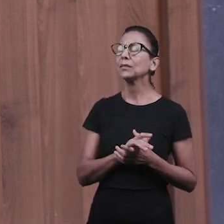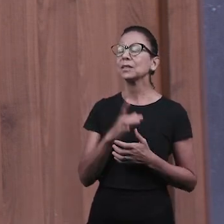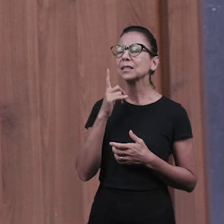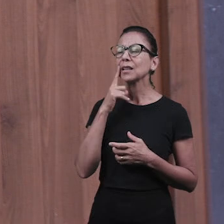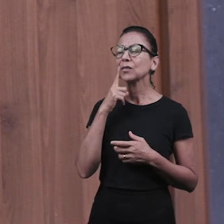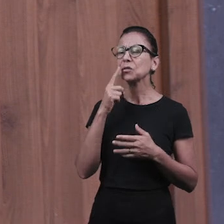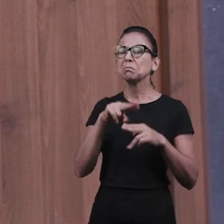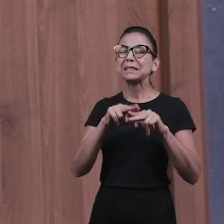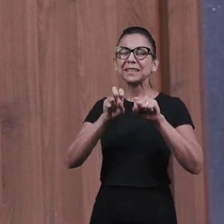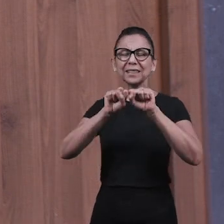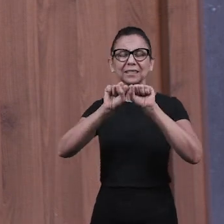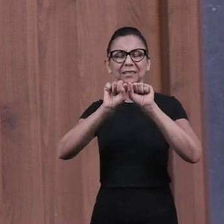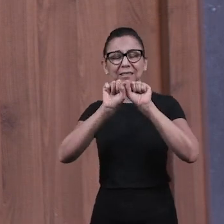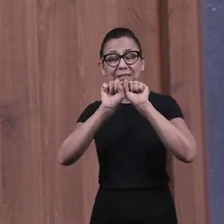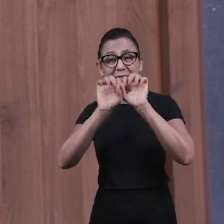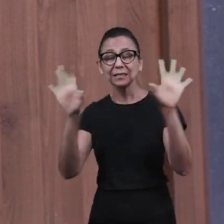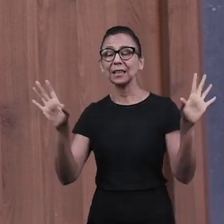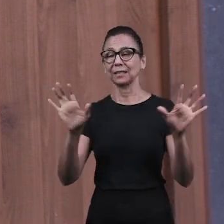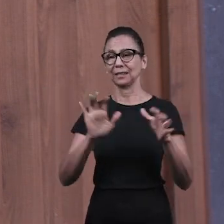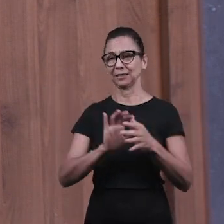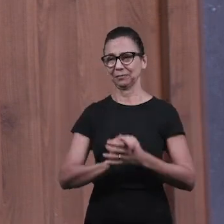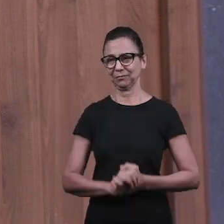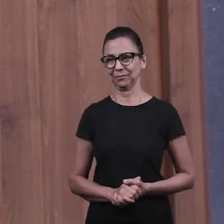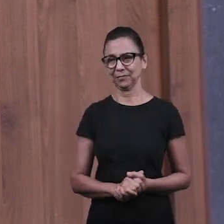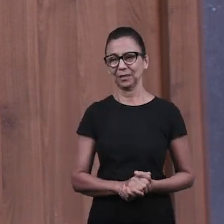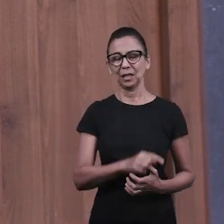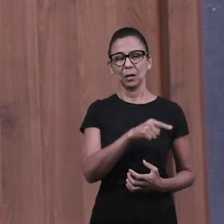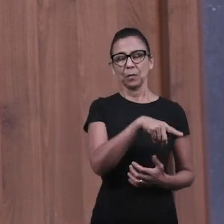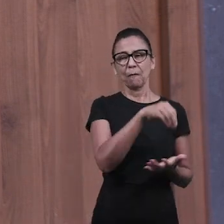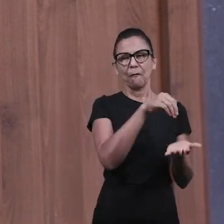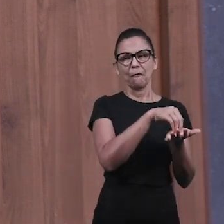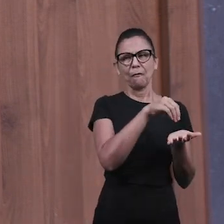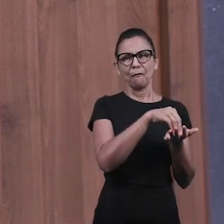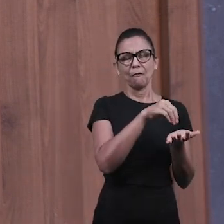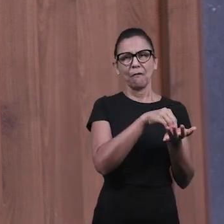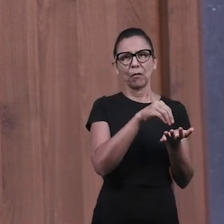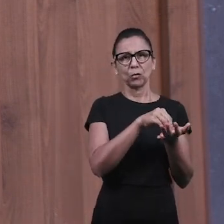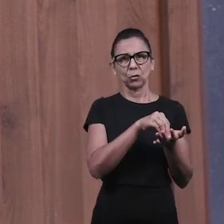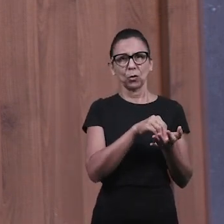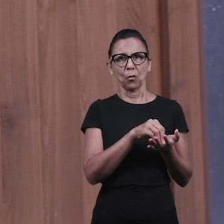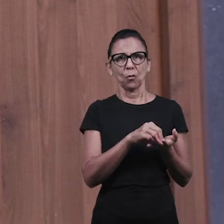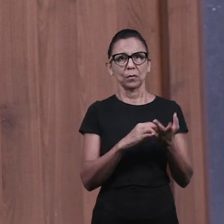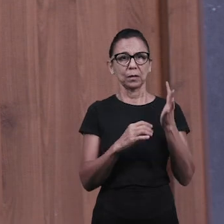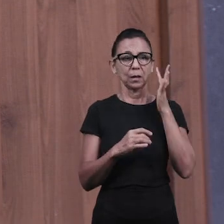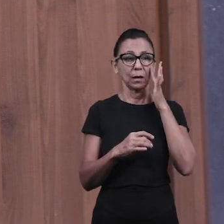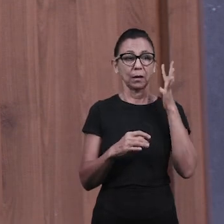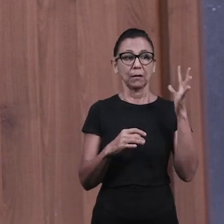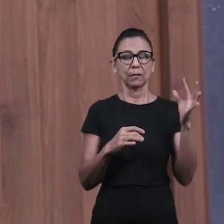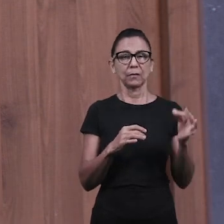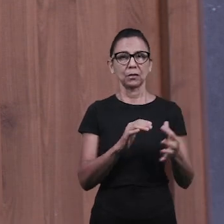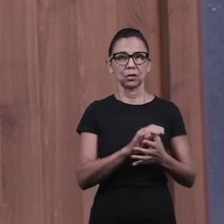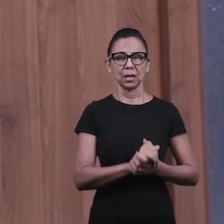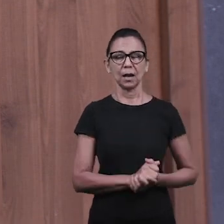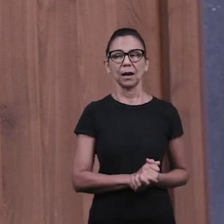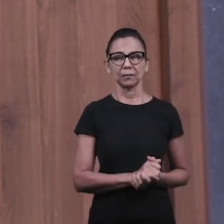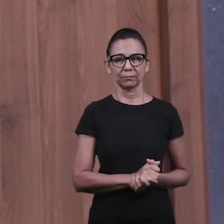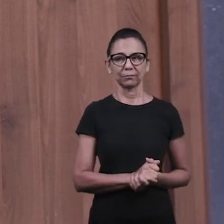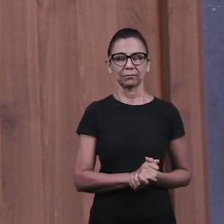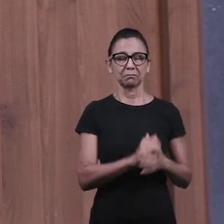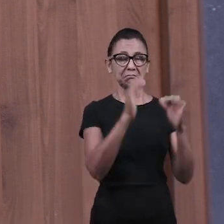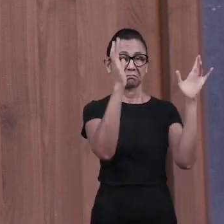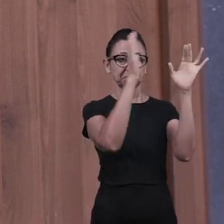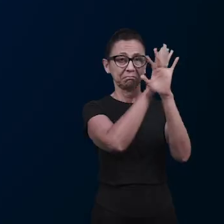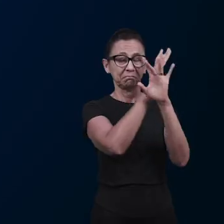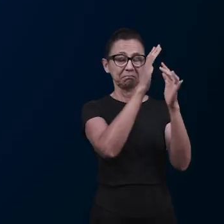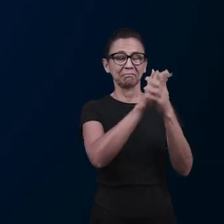ficou evidenciado ali na falta de vigilância e descaso por parte das virgens loucas. Fala